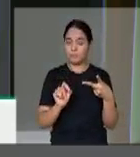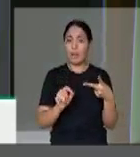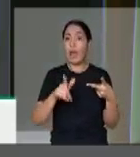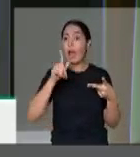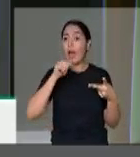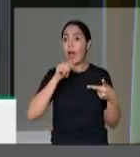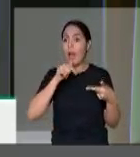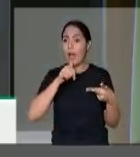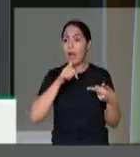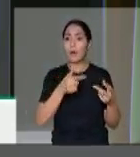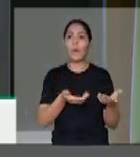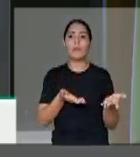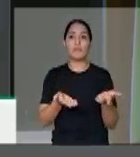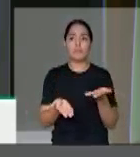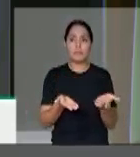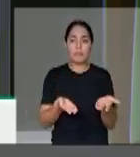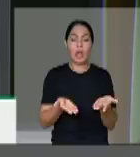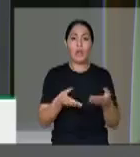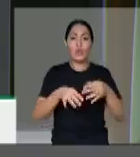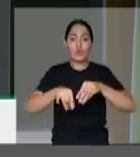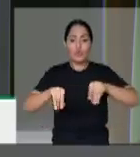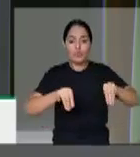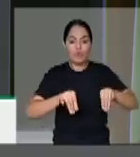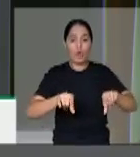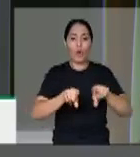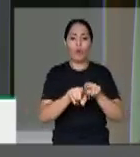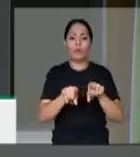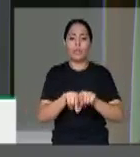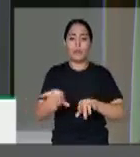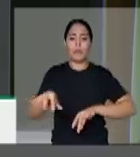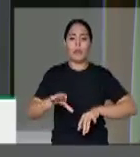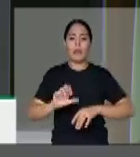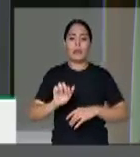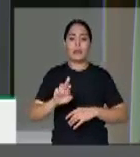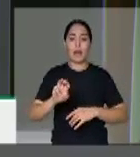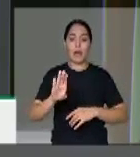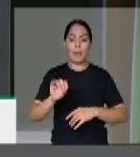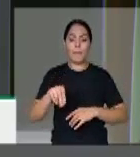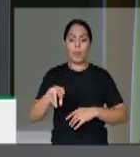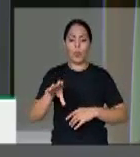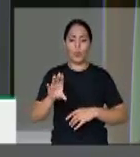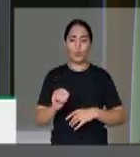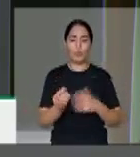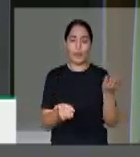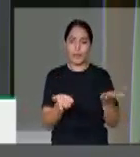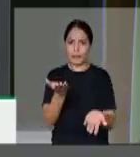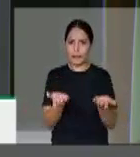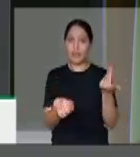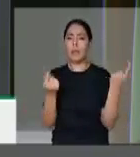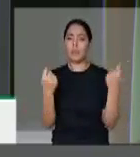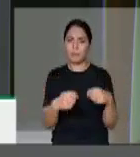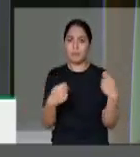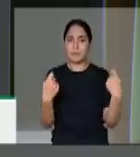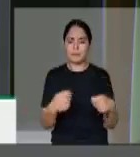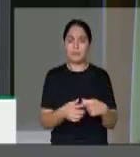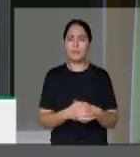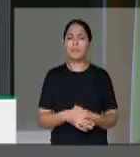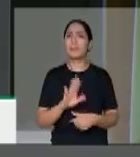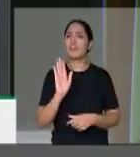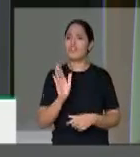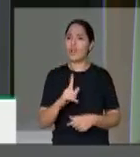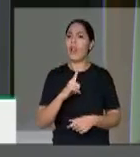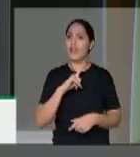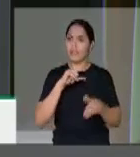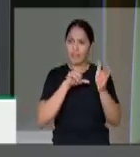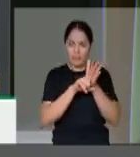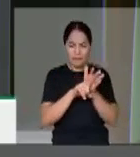da água, do solo e do carbono. Pesquisas feitas especialmente na última década estão ajudando a entender